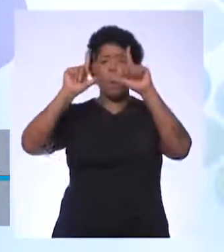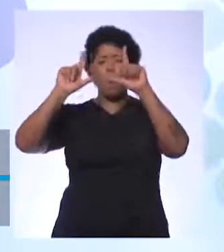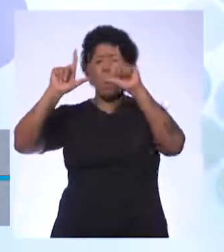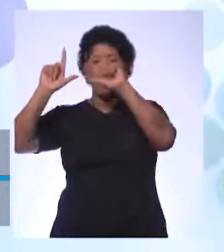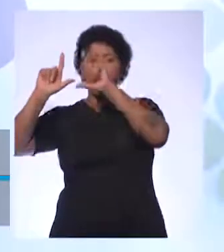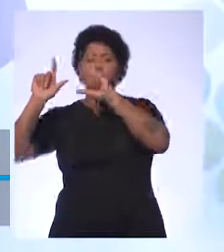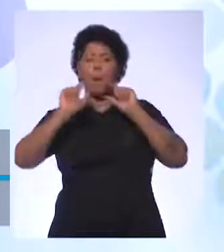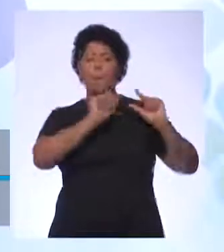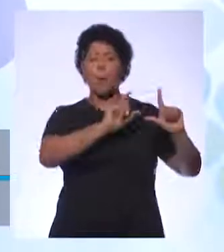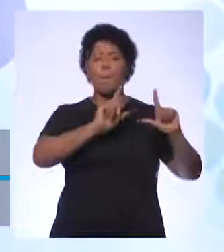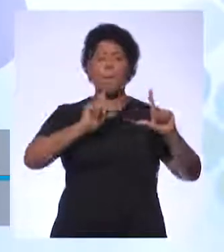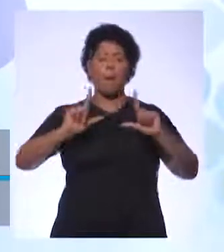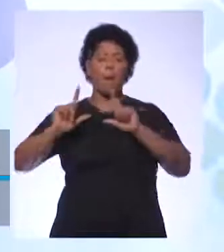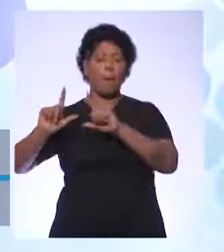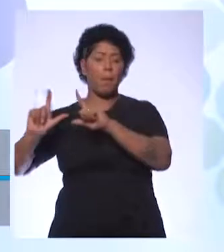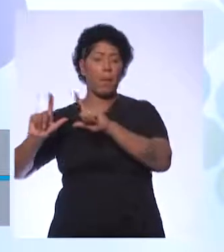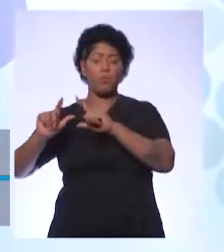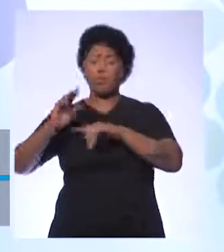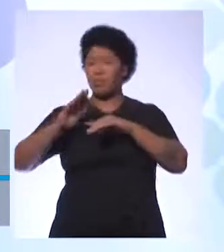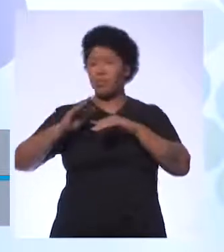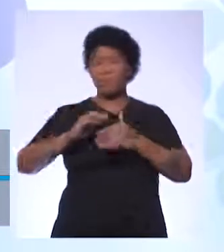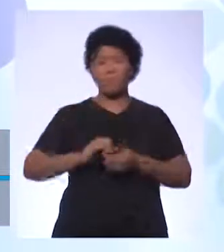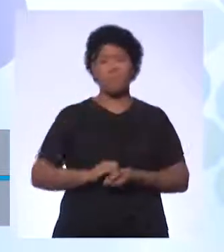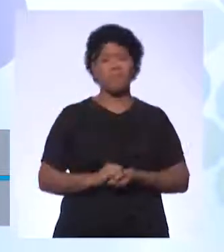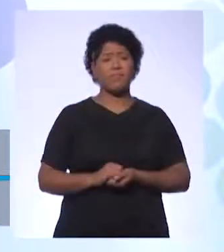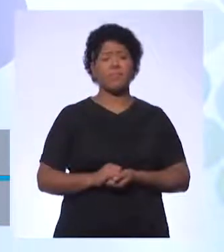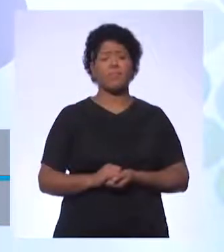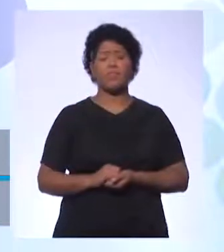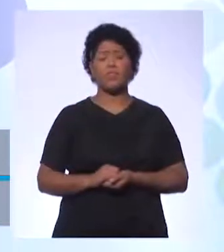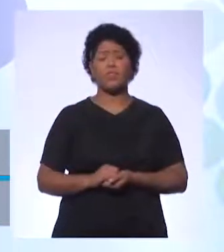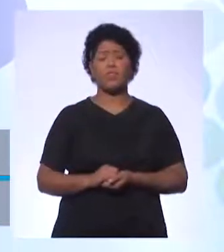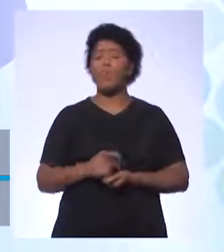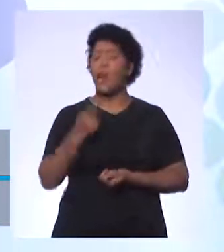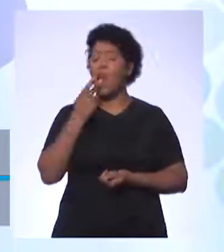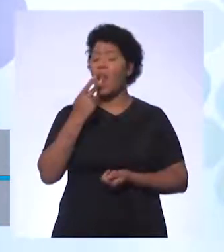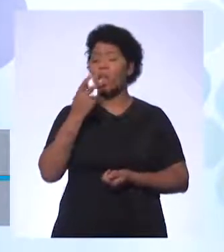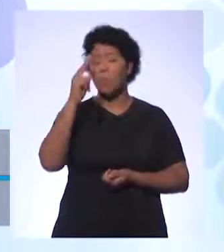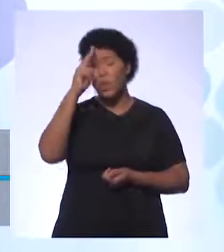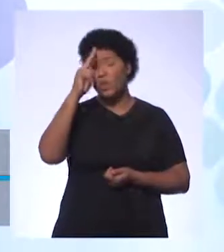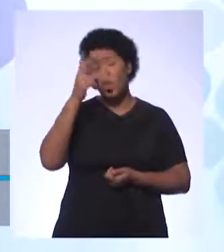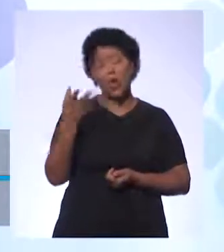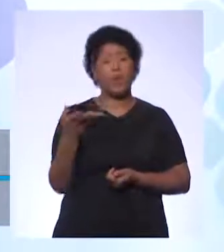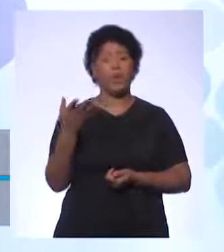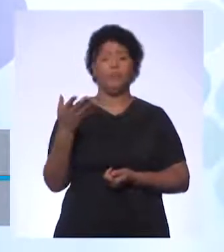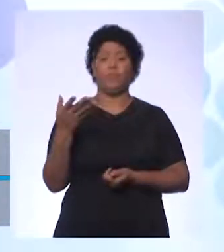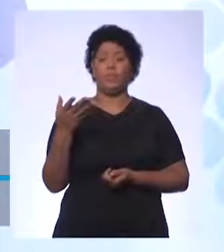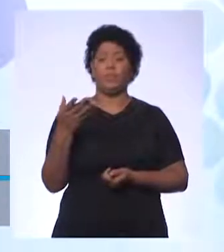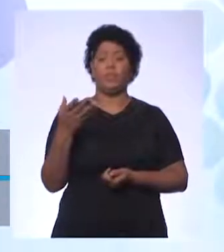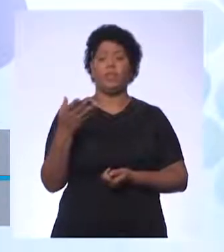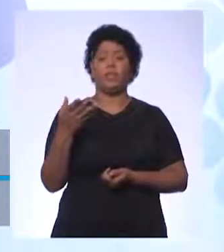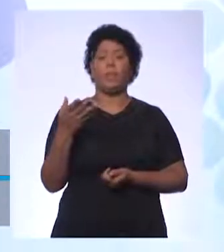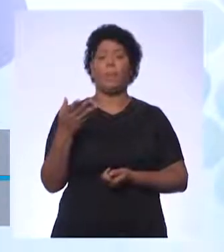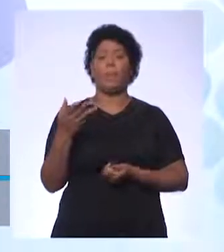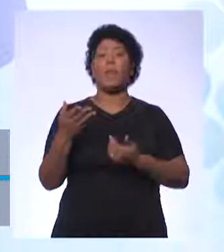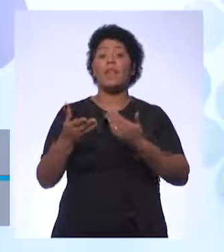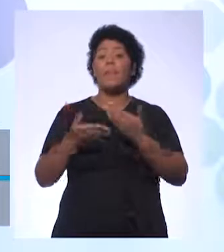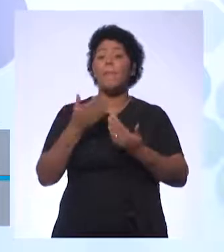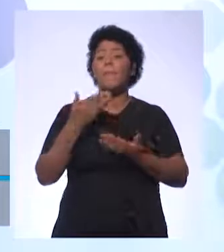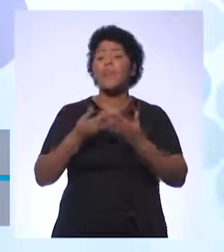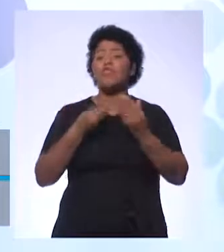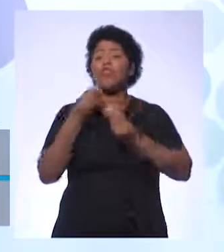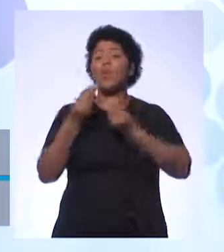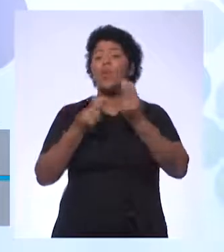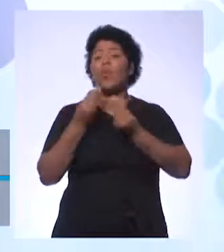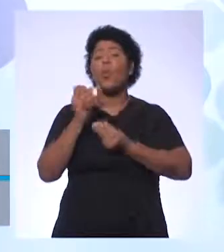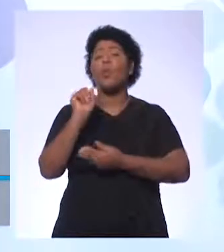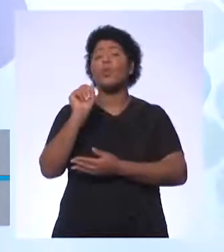são vastas as maneiras que você pode fazer a adaptação de uma obra. É como nós comentamos, vai de acordo com o meio de